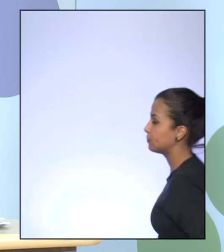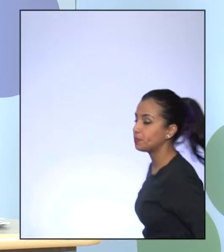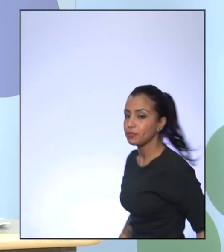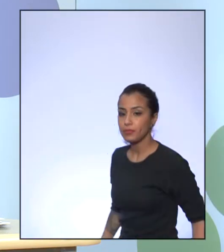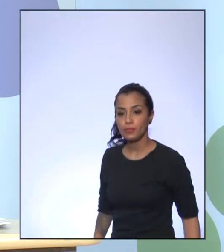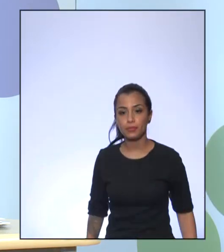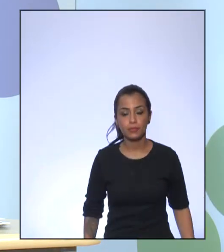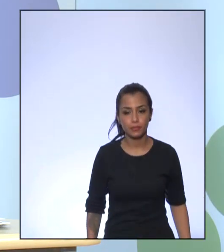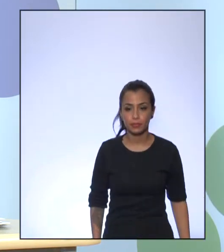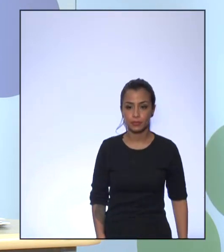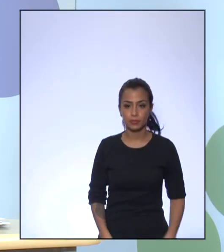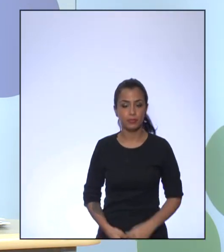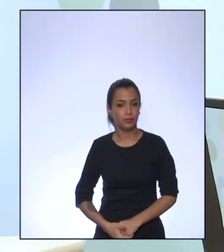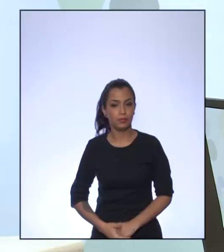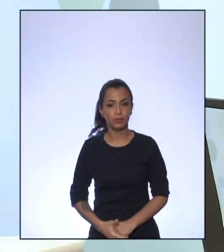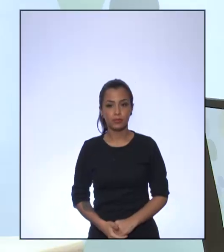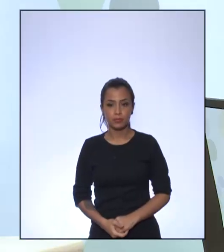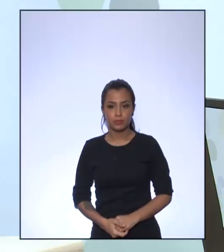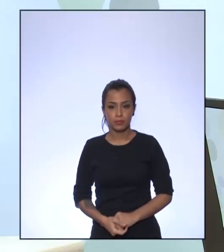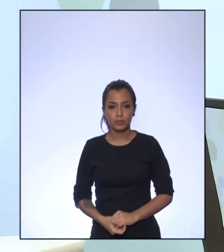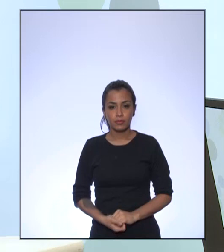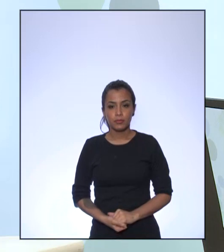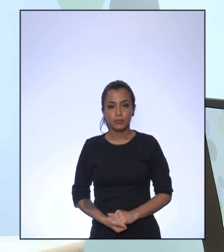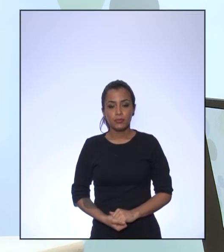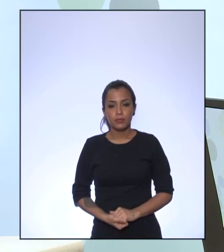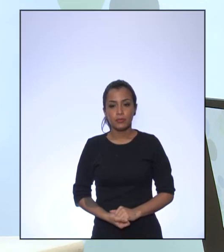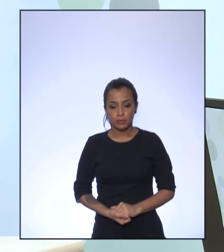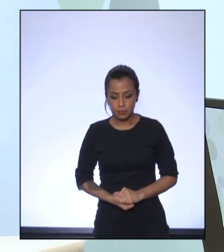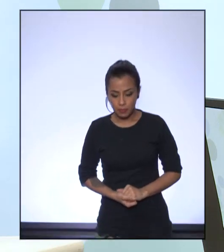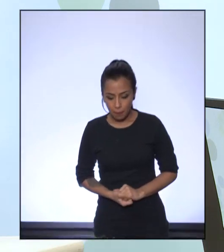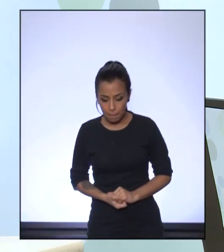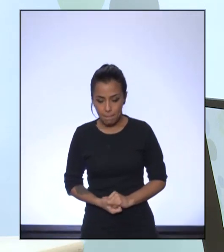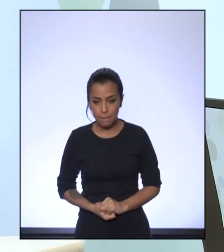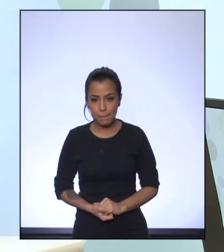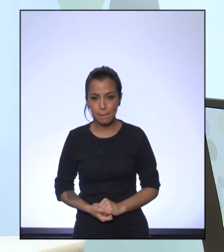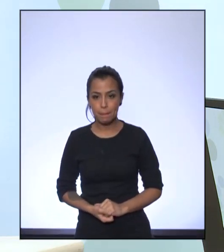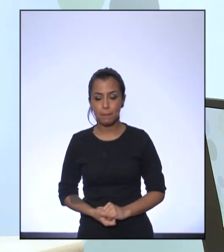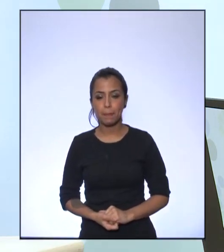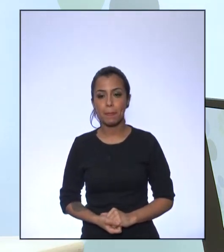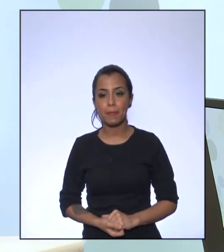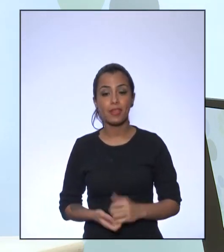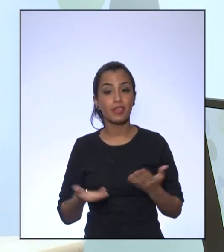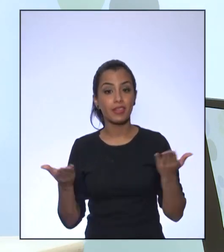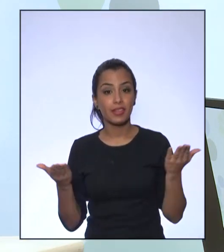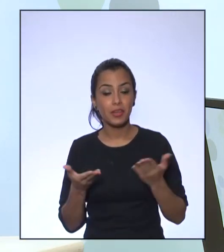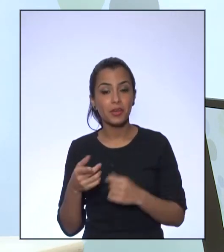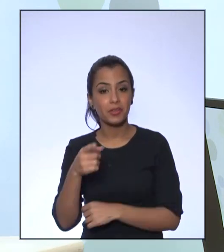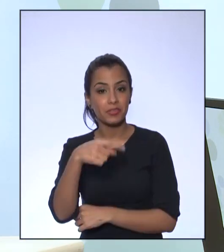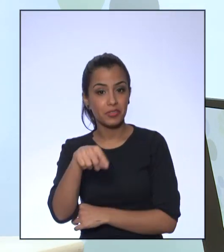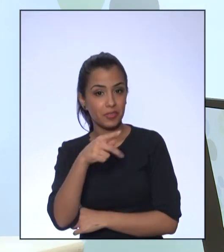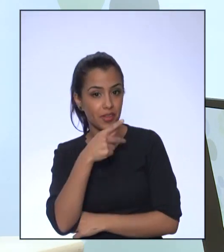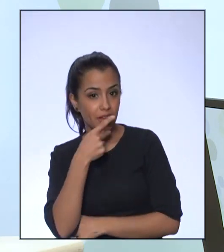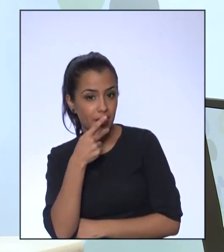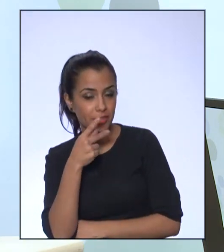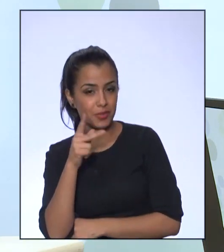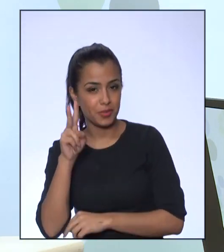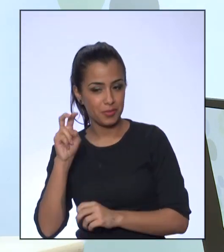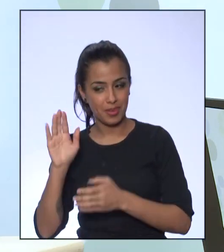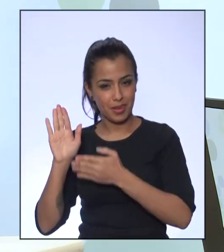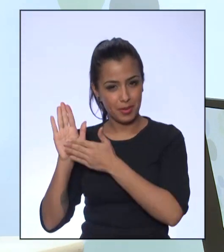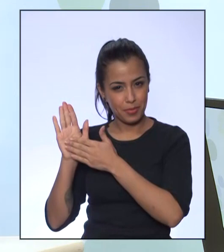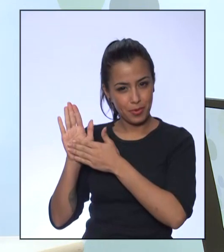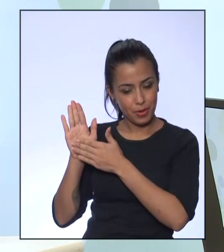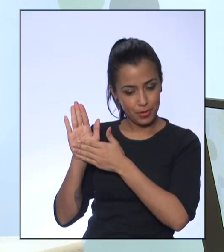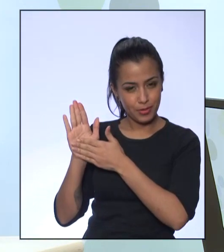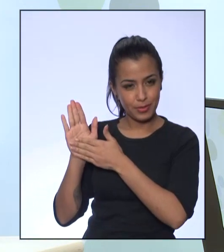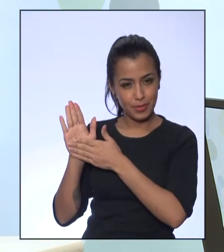Prevenção. Tá, obrigado, Milene. Agora, como eu falei para vocês, aquela proposta que a gente tem é da cartografia